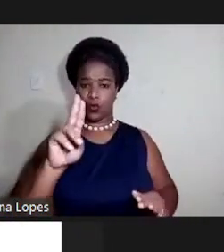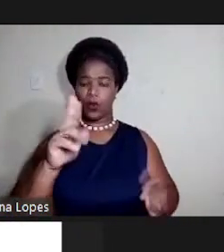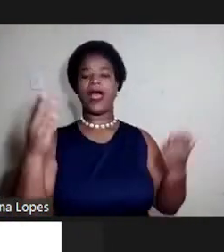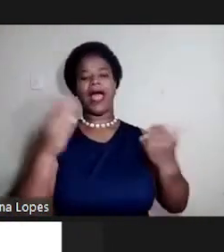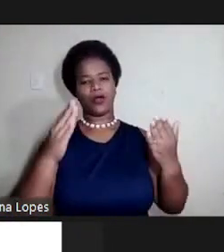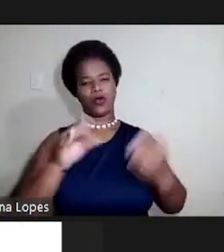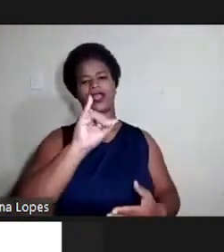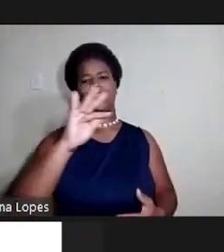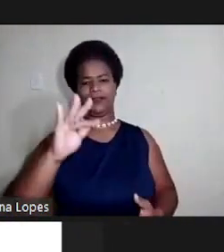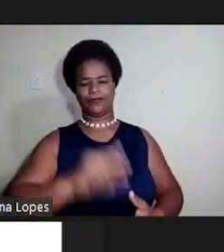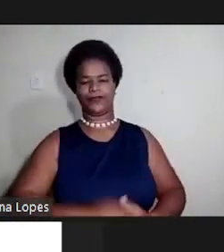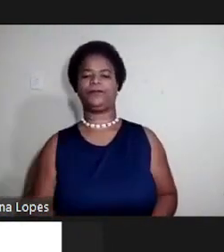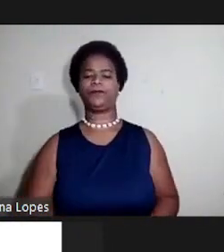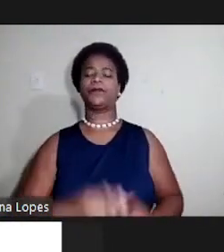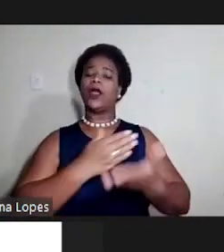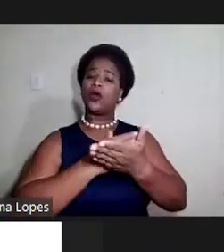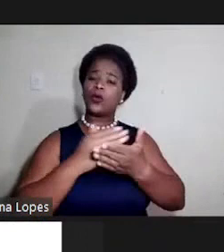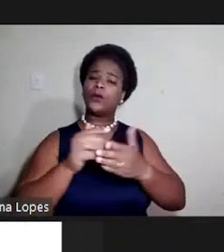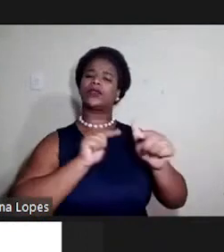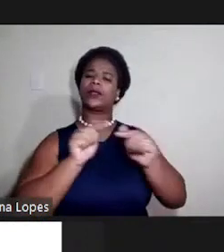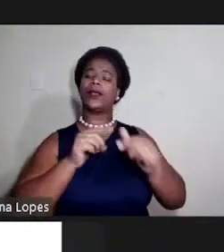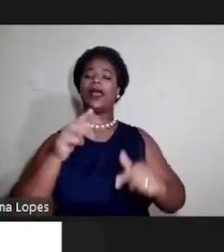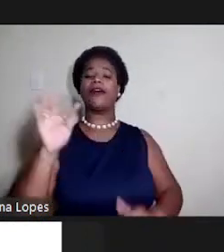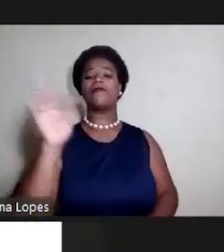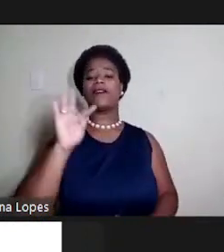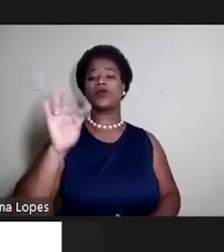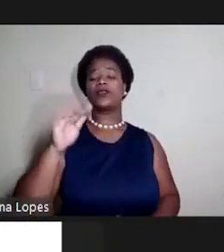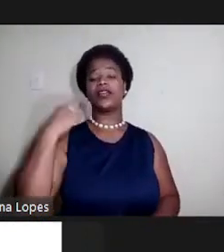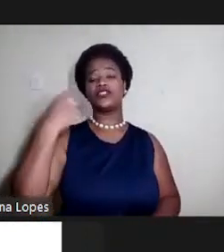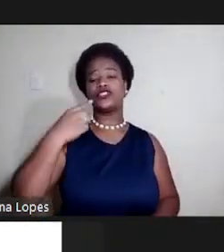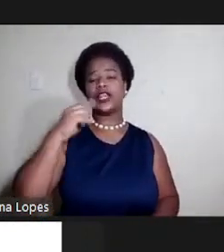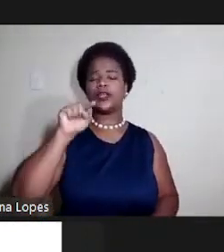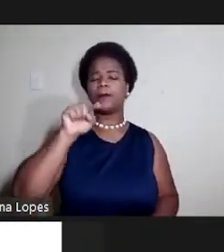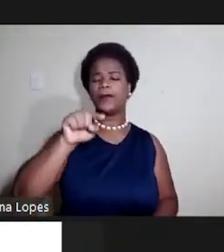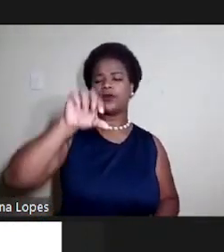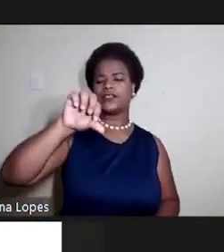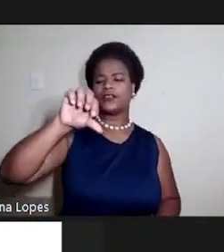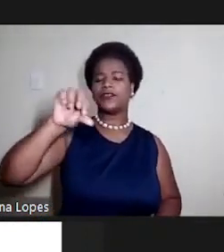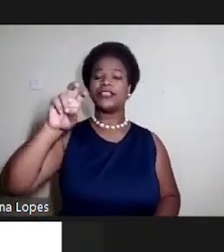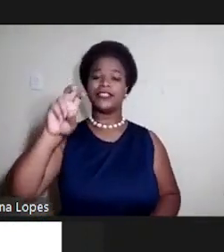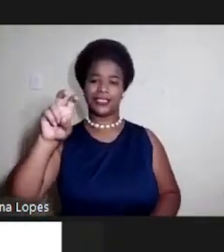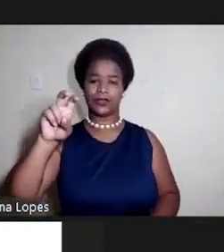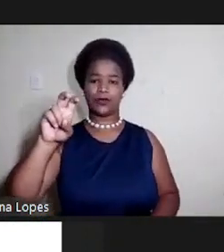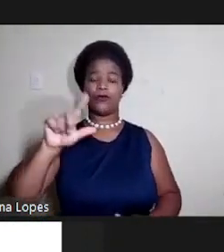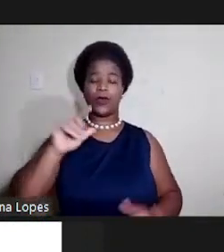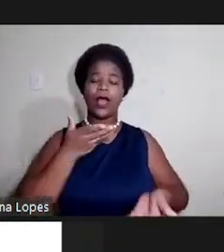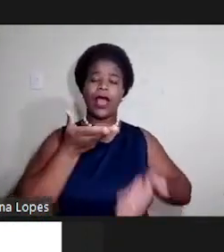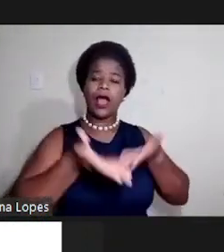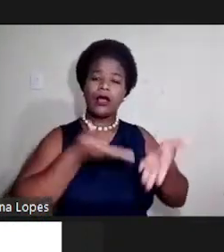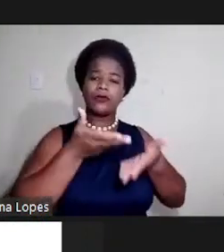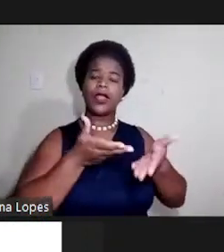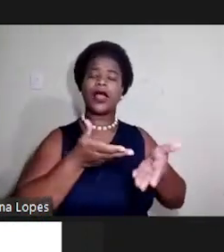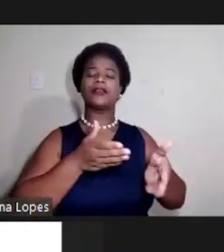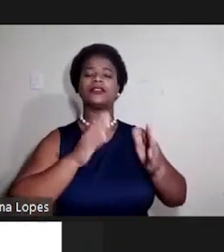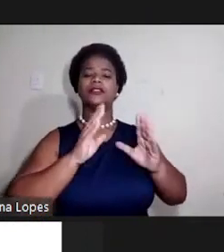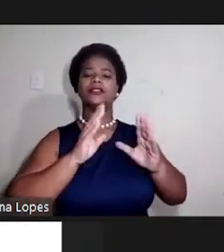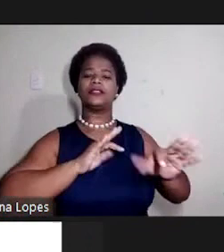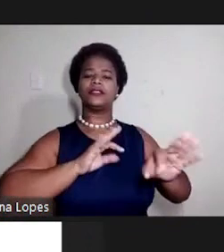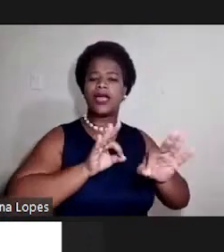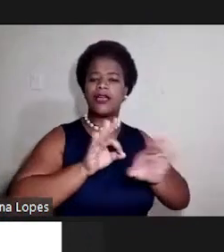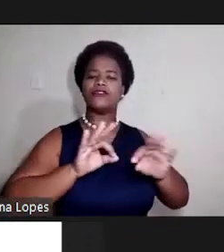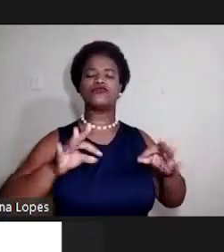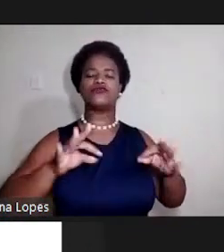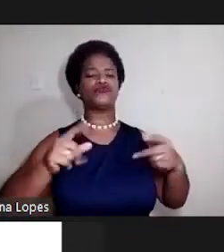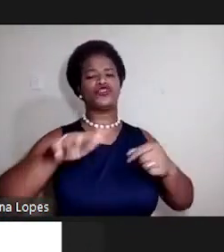trabalhar na Faculdade de Direito em 1995, na função de auxiliar de serviços gerais, tendo se aposentado em